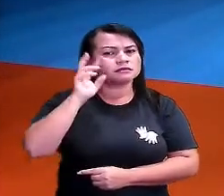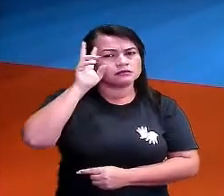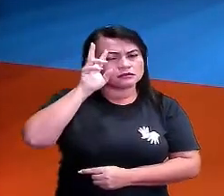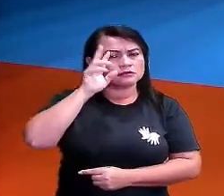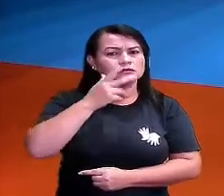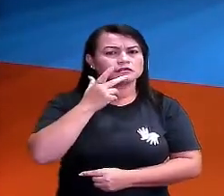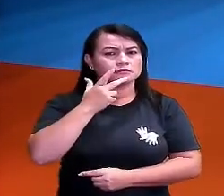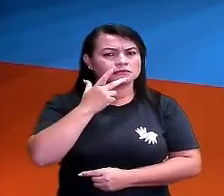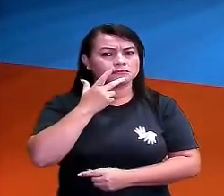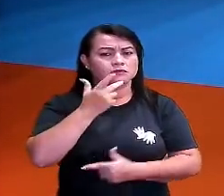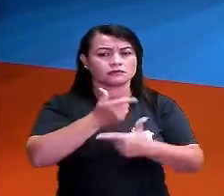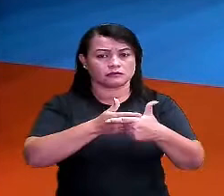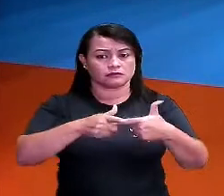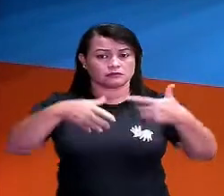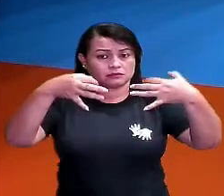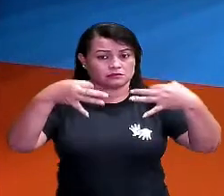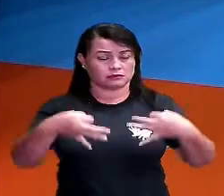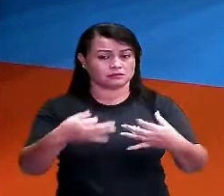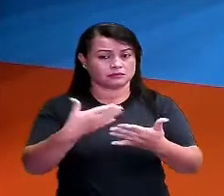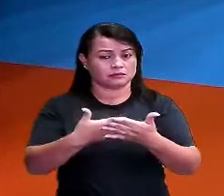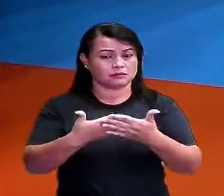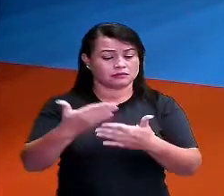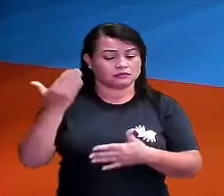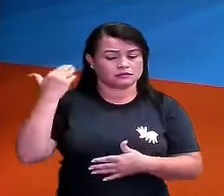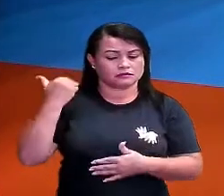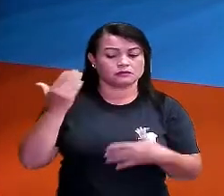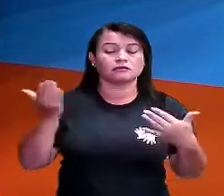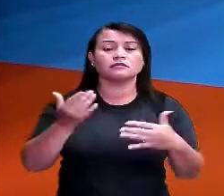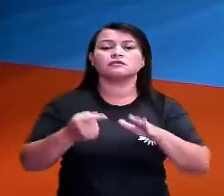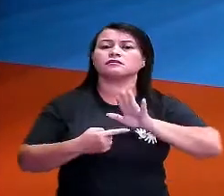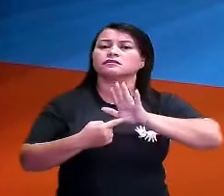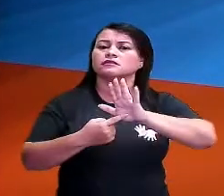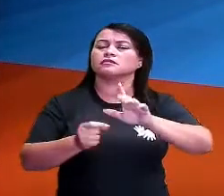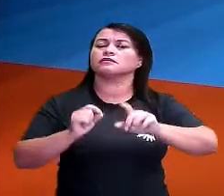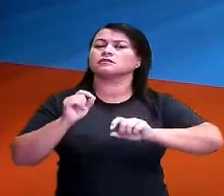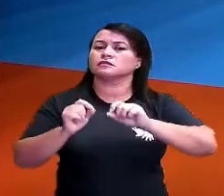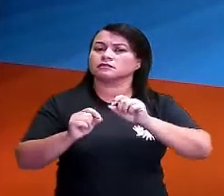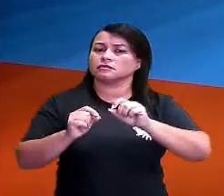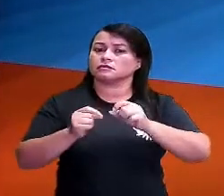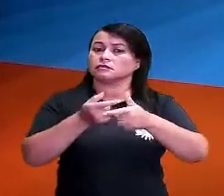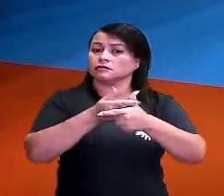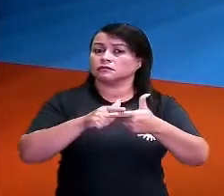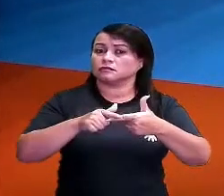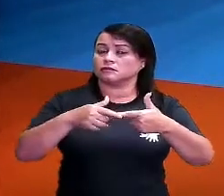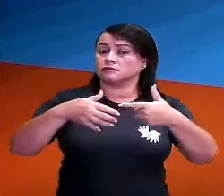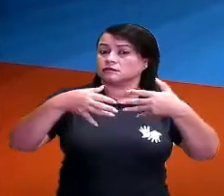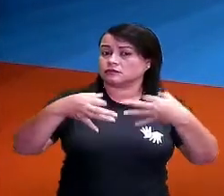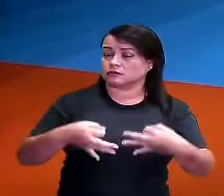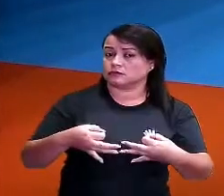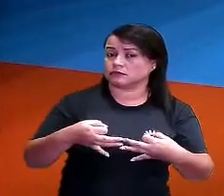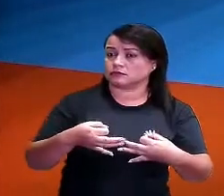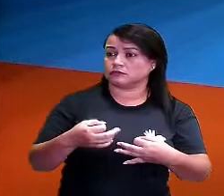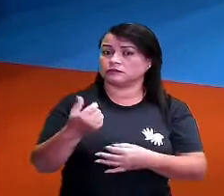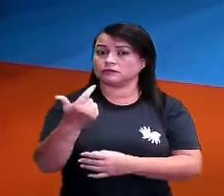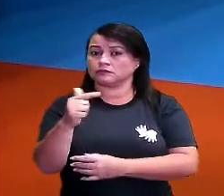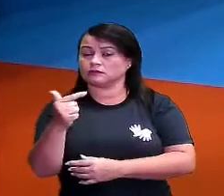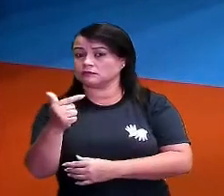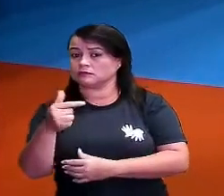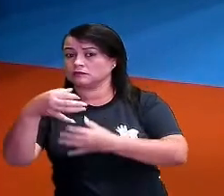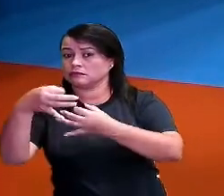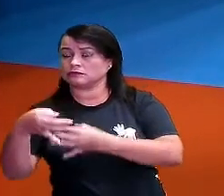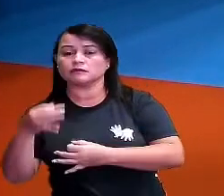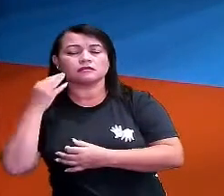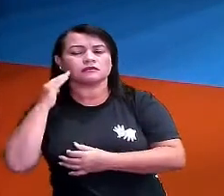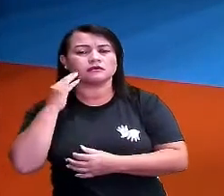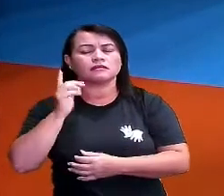na nossa aula passada? Aqui eu vou trazer a ideia da divisão exata e não exata também, para que a